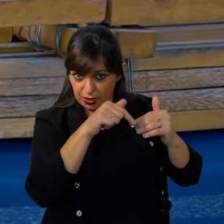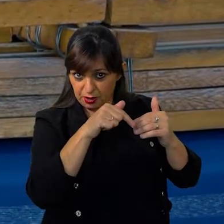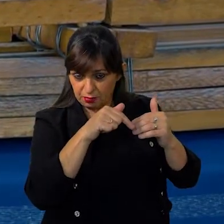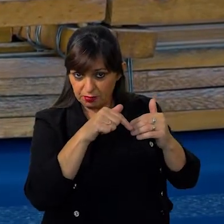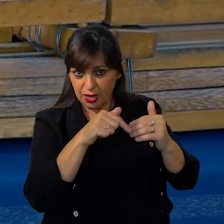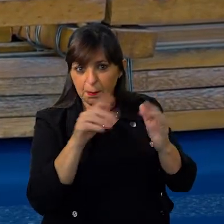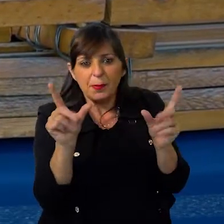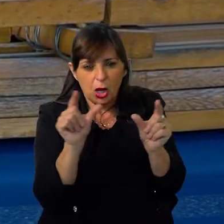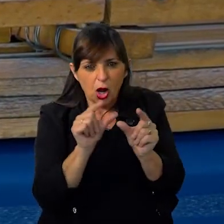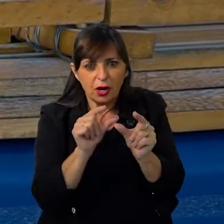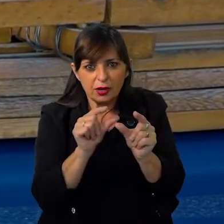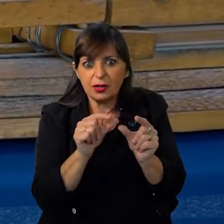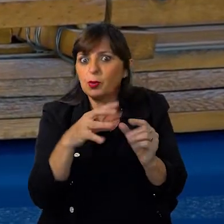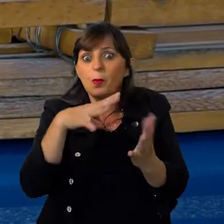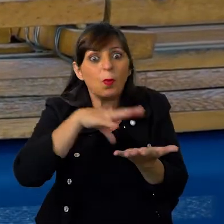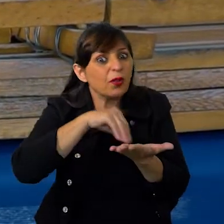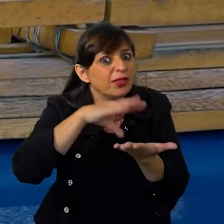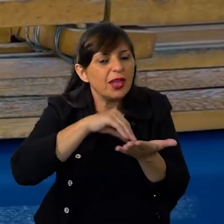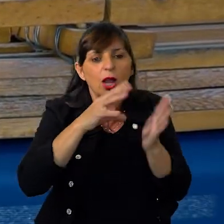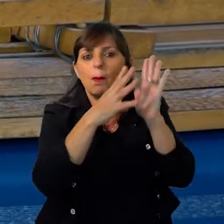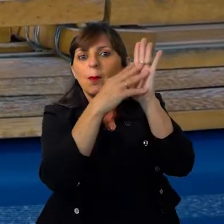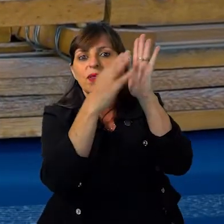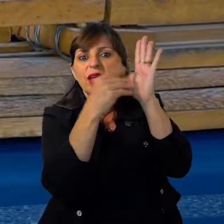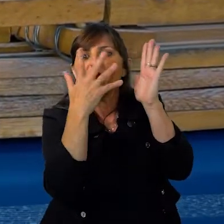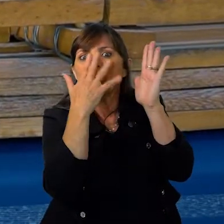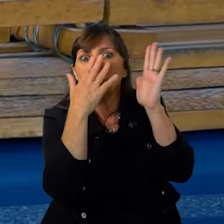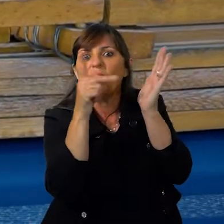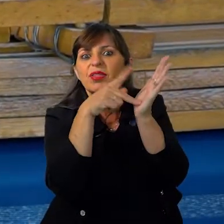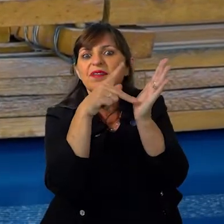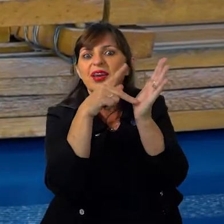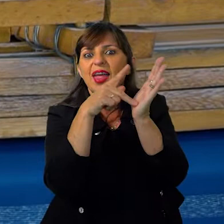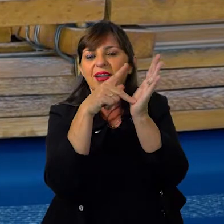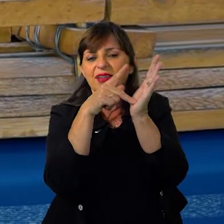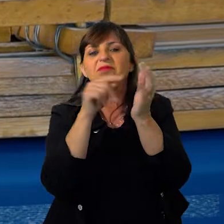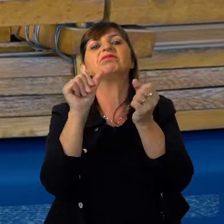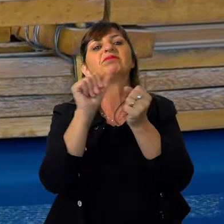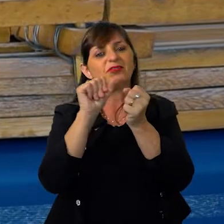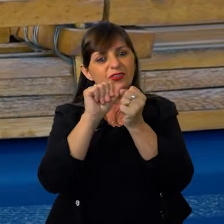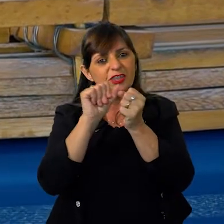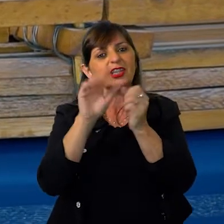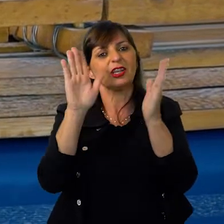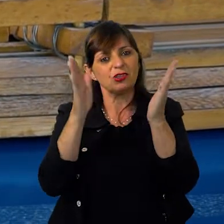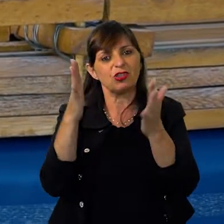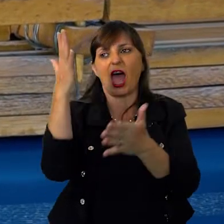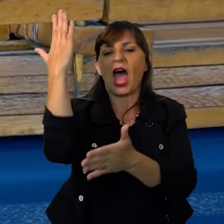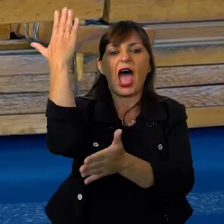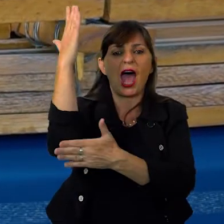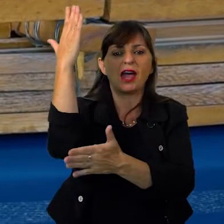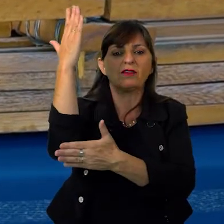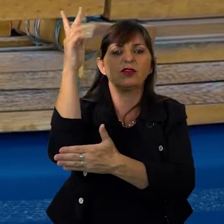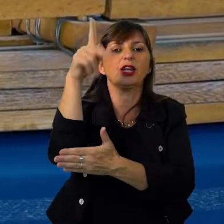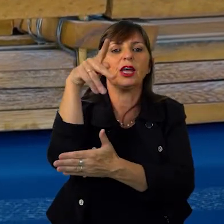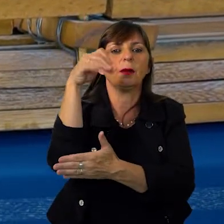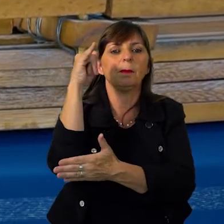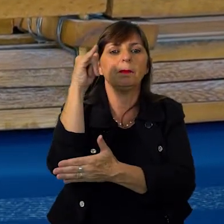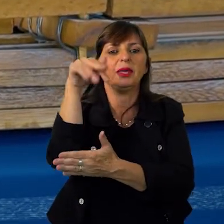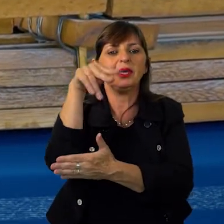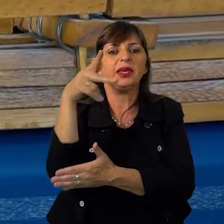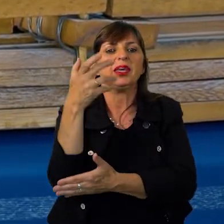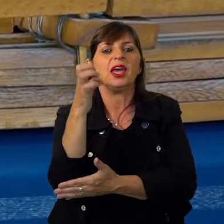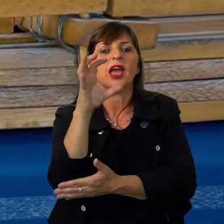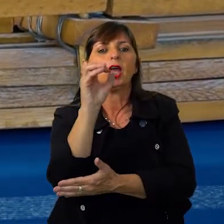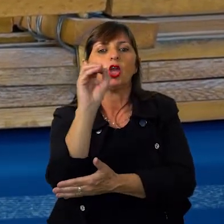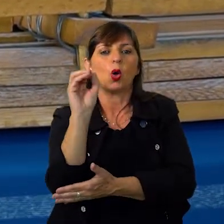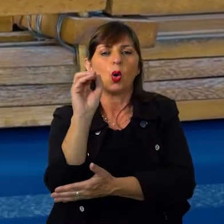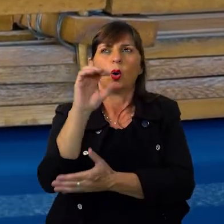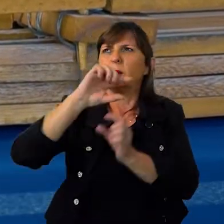série que é de madeira serrada madeira já produzida especialmente o Pinheiro que era madeira mais apreciada pelos